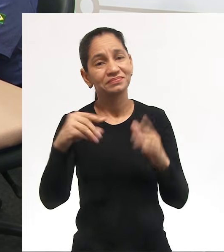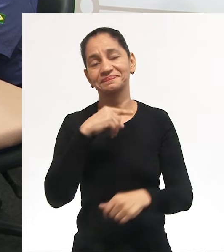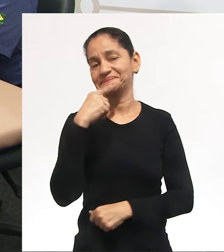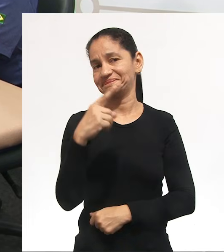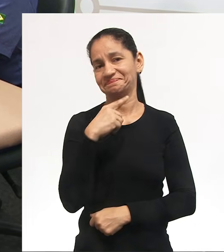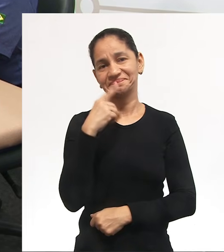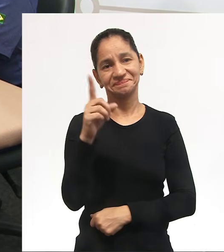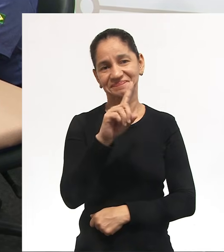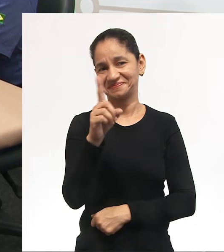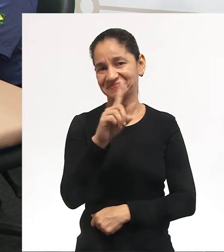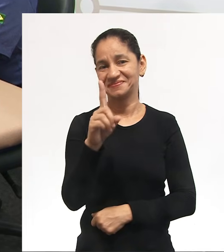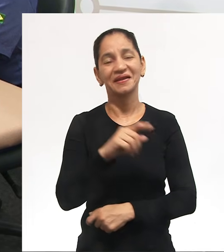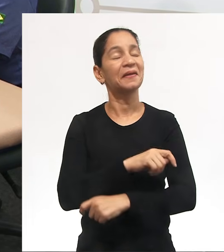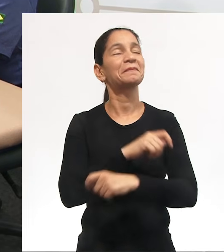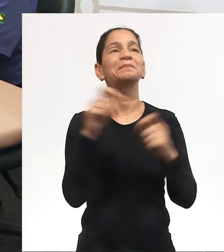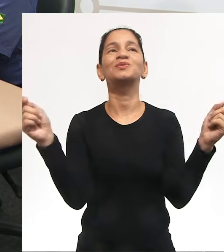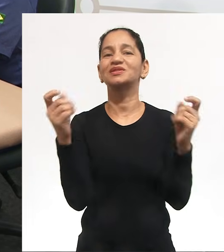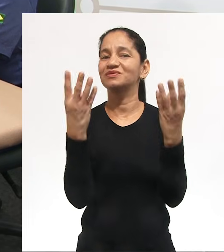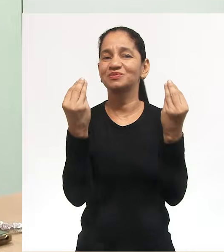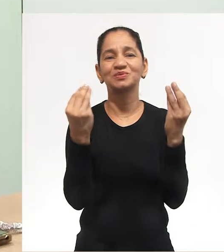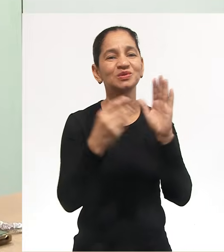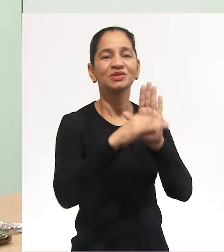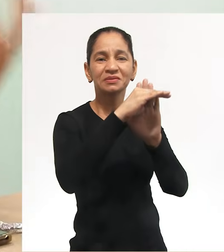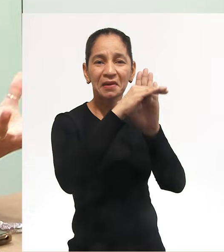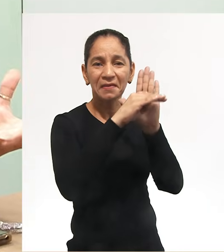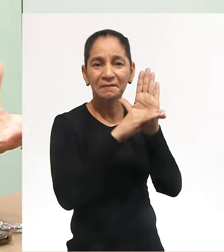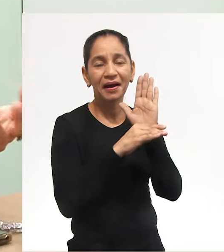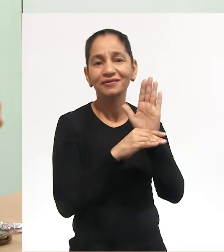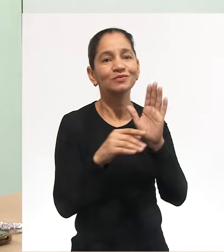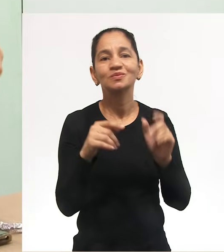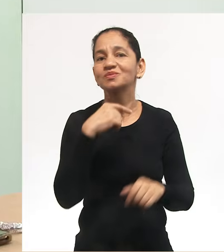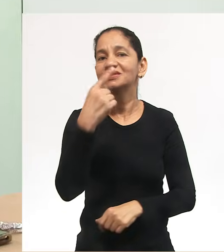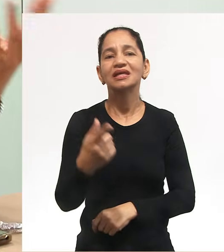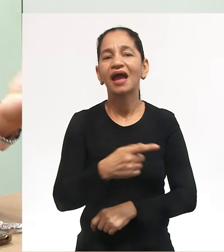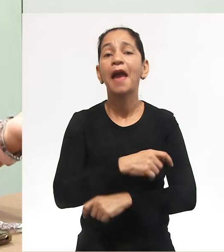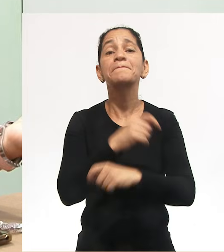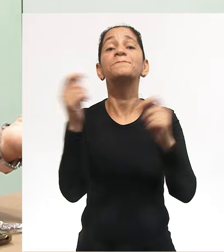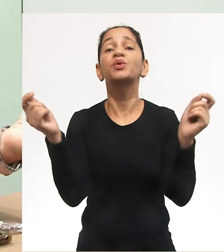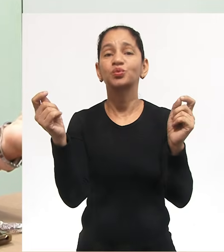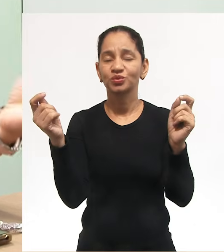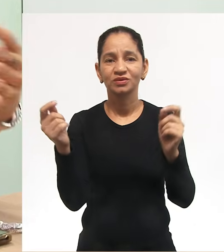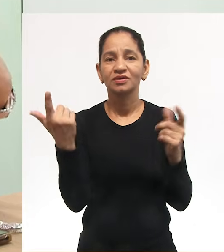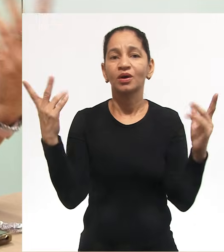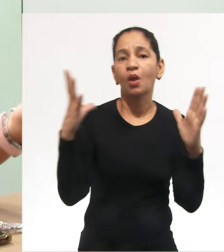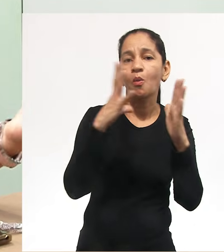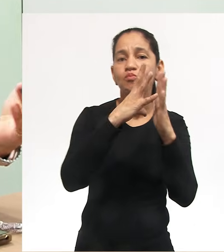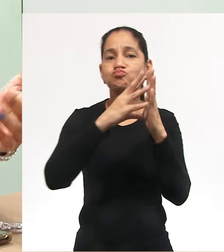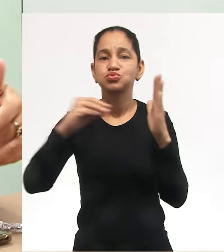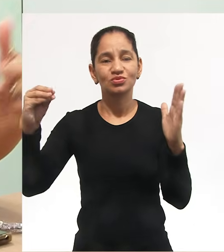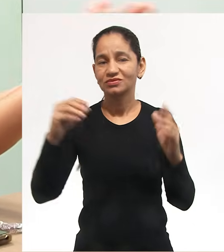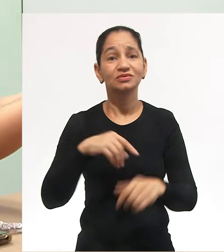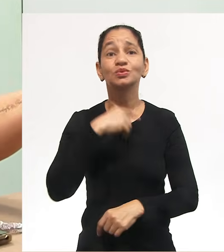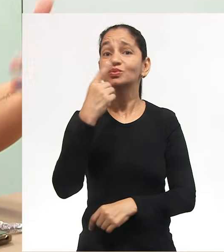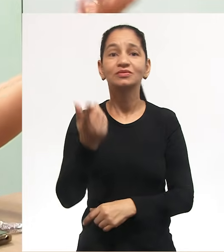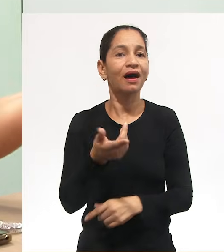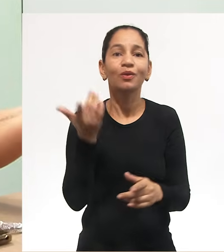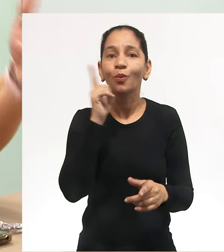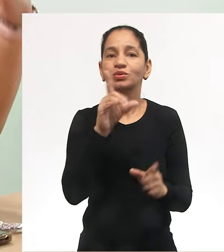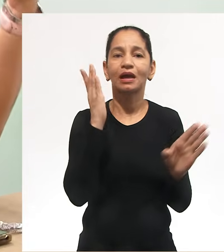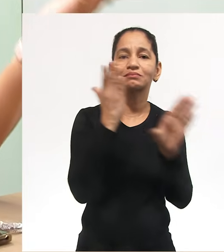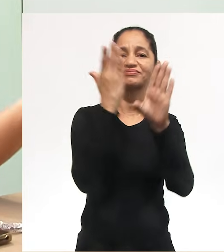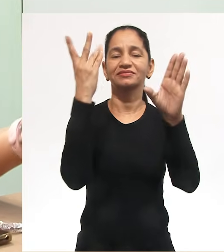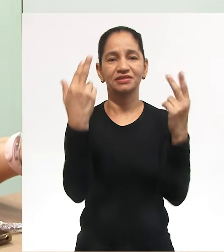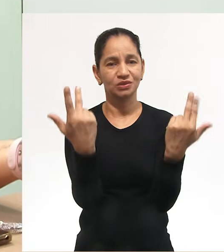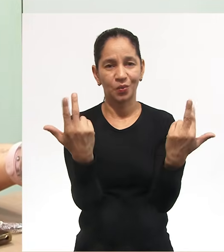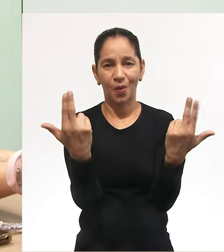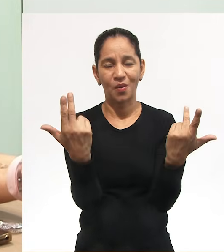Então, é uma criação com tanta atividade que não tem como você. Olha, sim. não tem aqui, nem plágio, nem